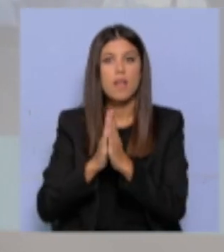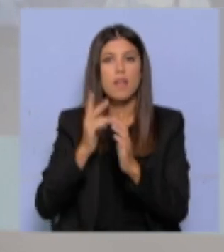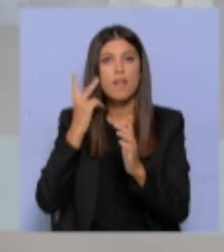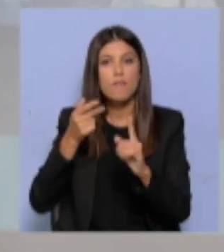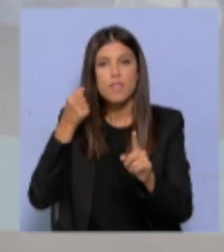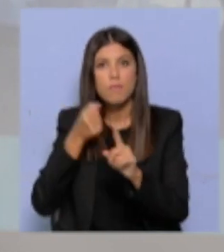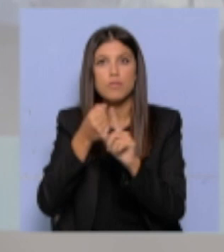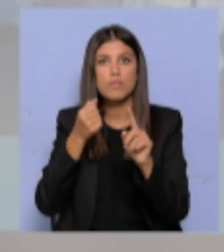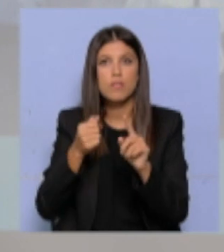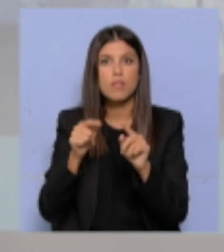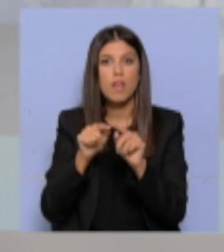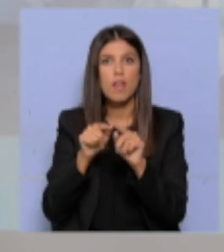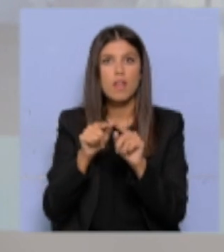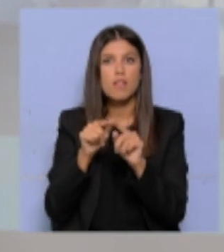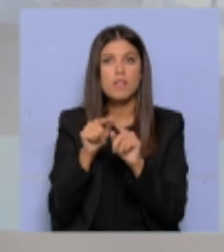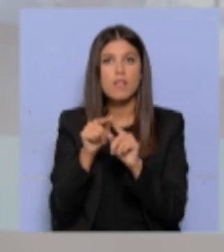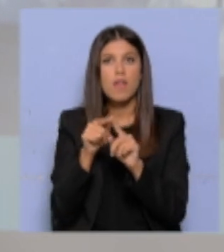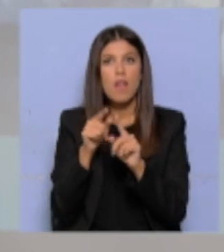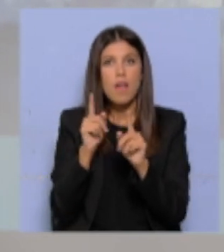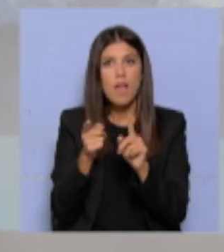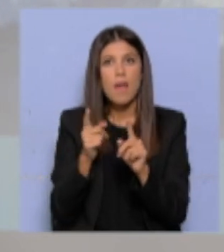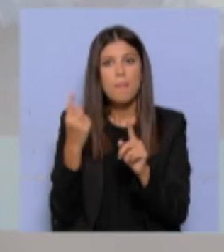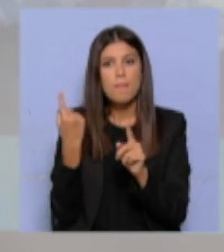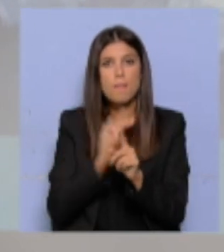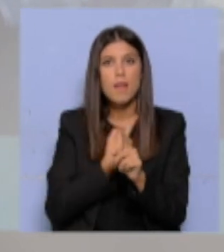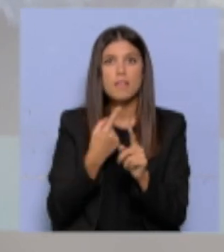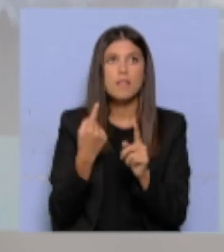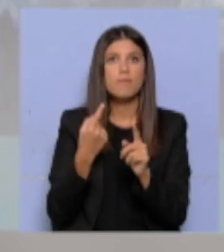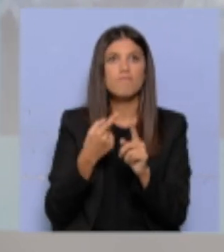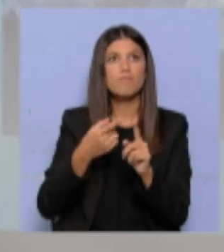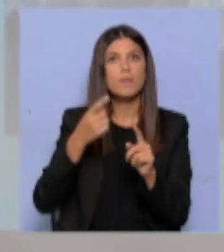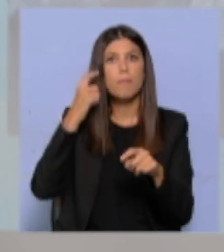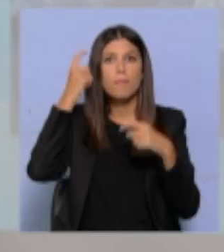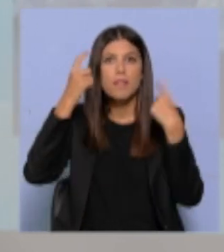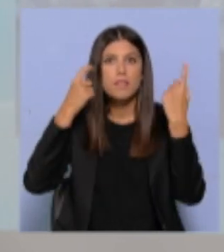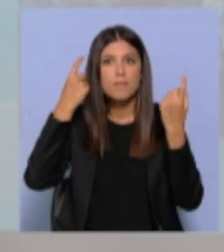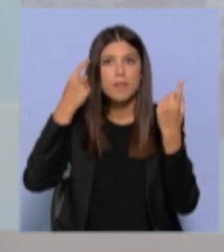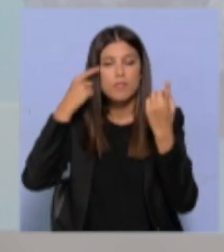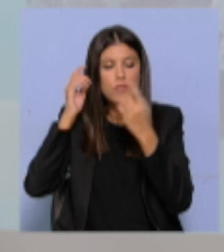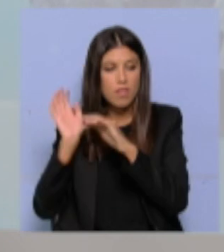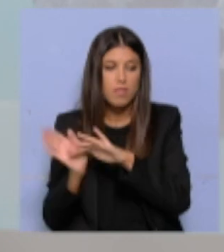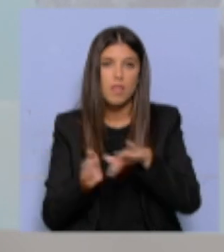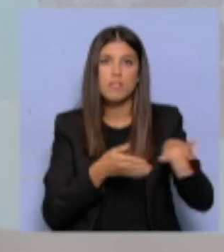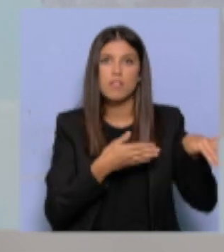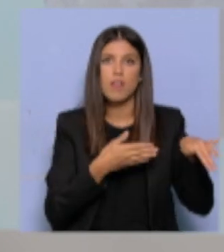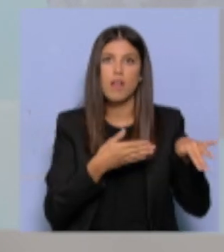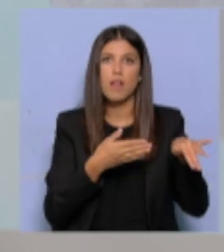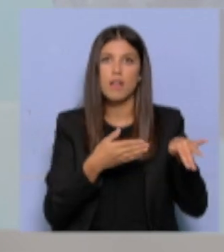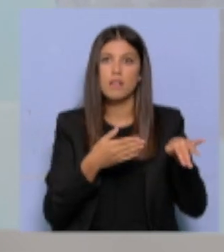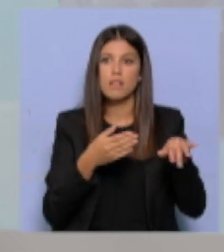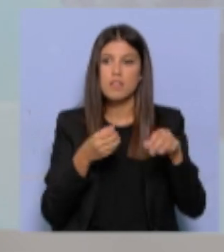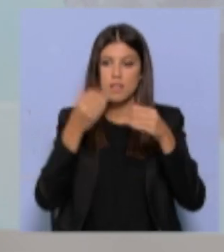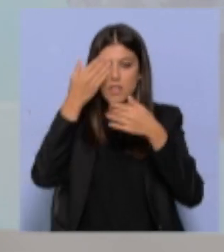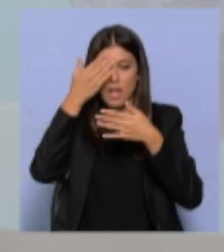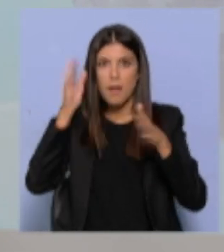temos muitas folhas amarelecidas que devem cair. E esse contacto com o diferente, que professa uma outra